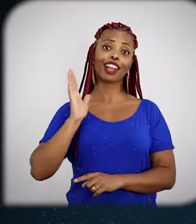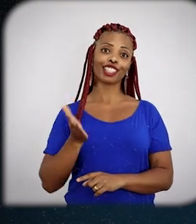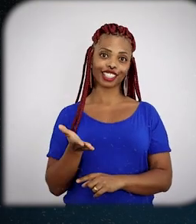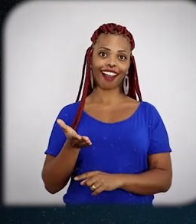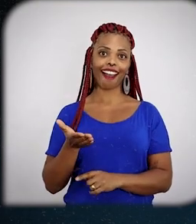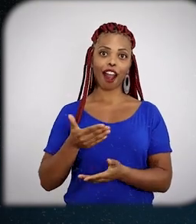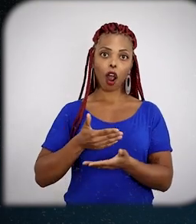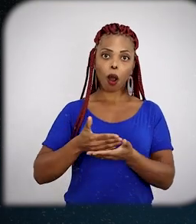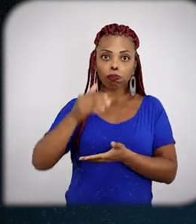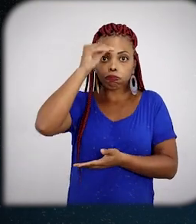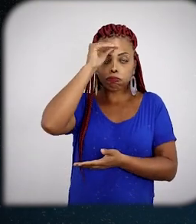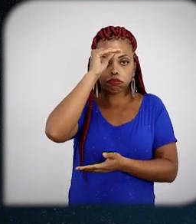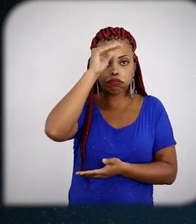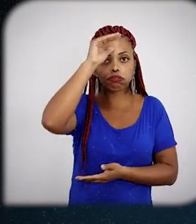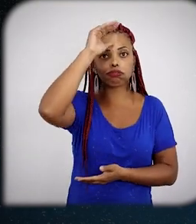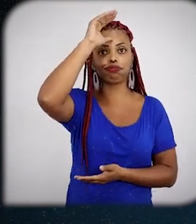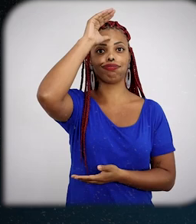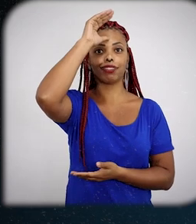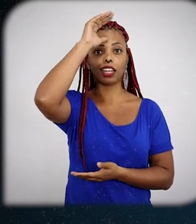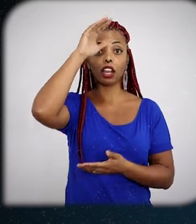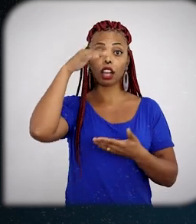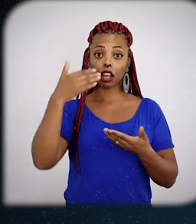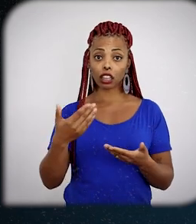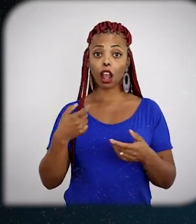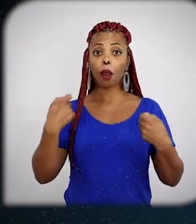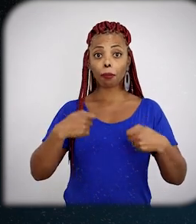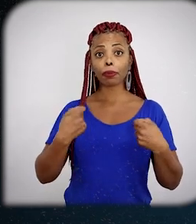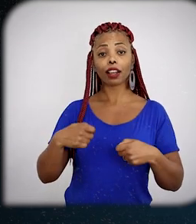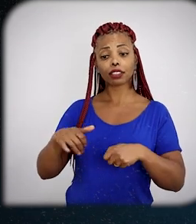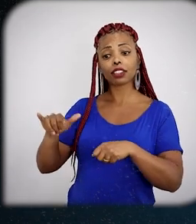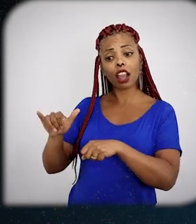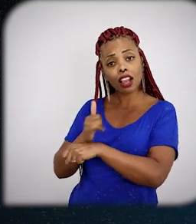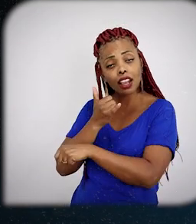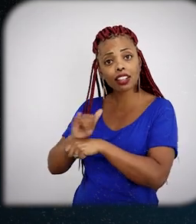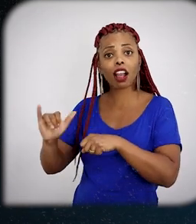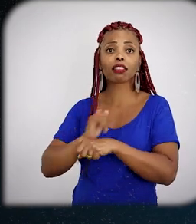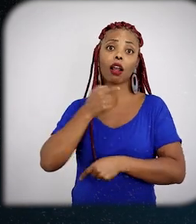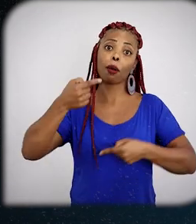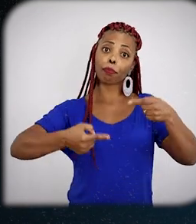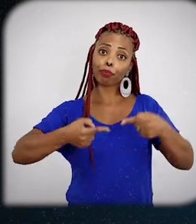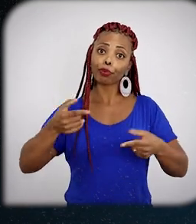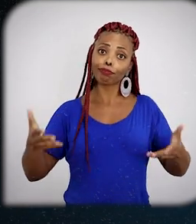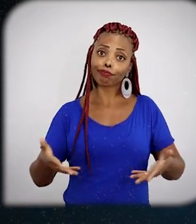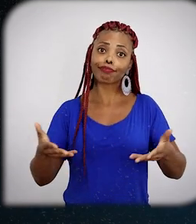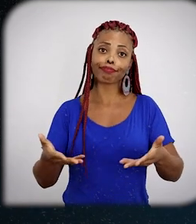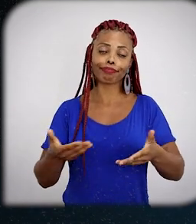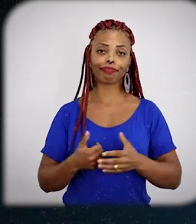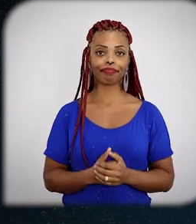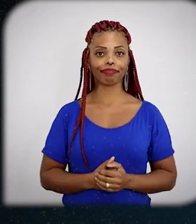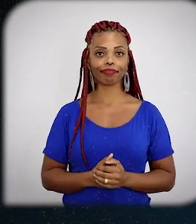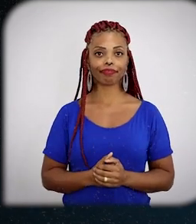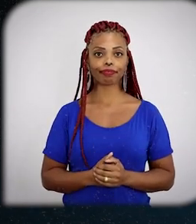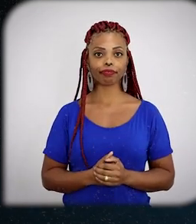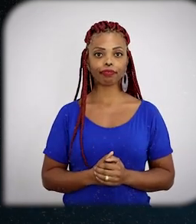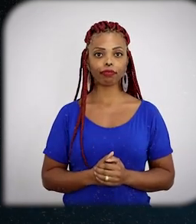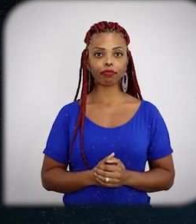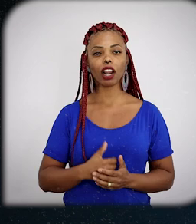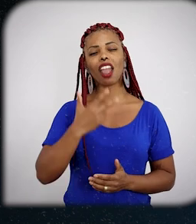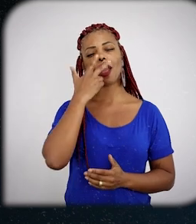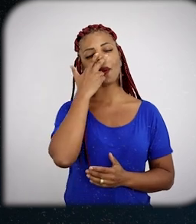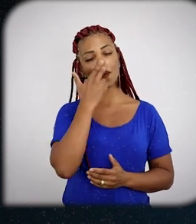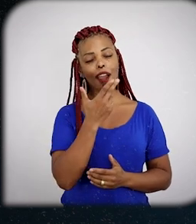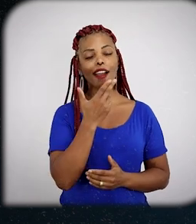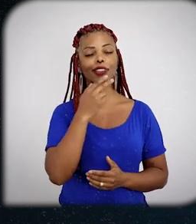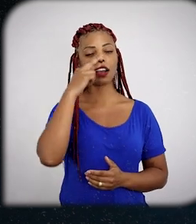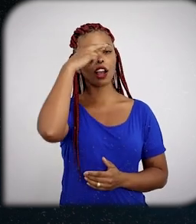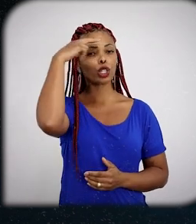aí também, assim, né? Então, eu acho que é um arranjo de ações e de políticas nessa direção. Acho